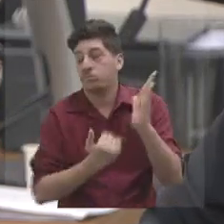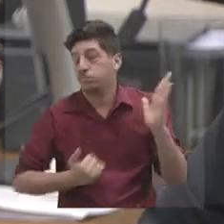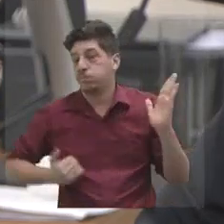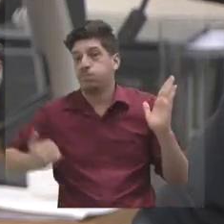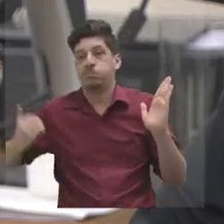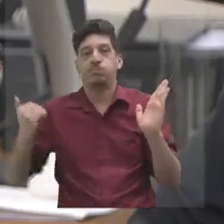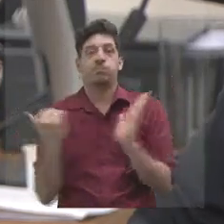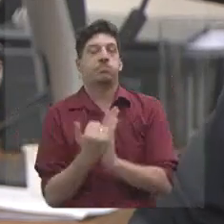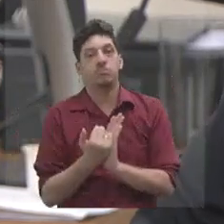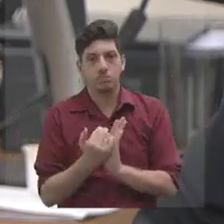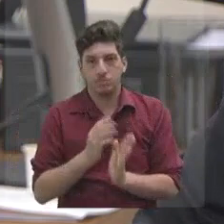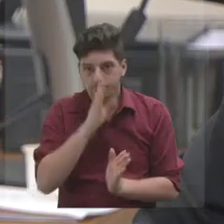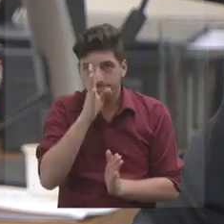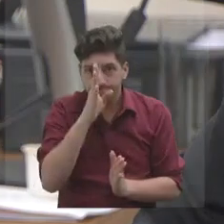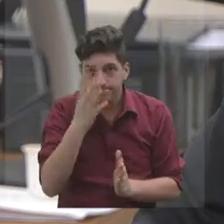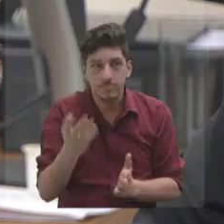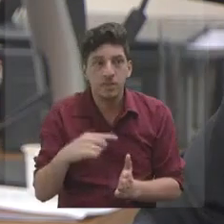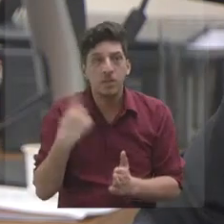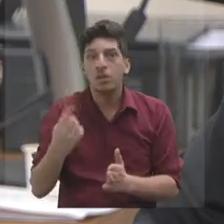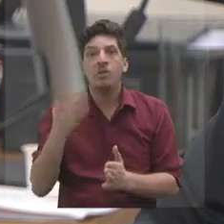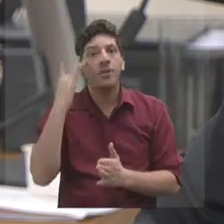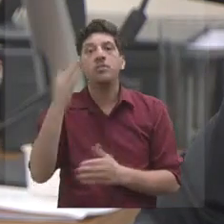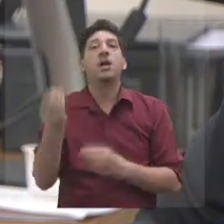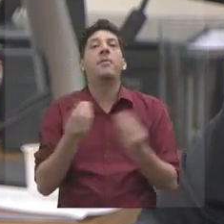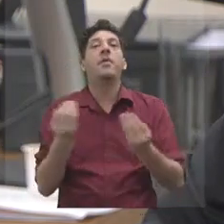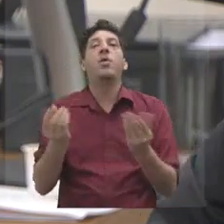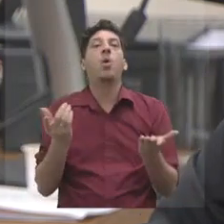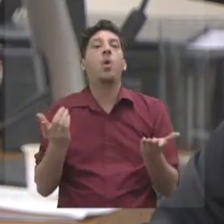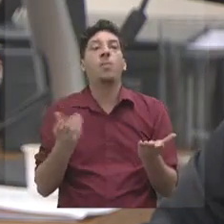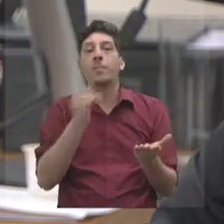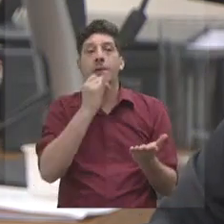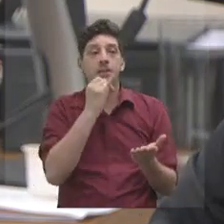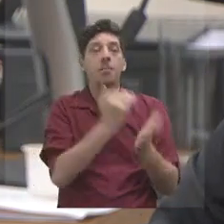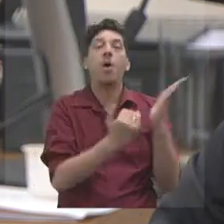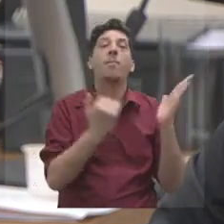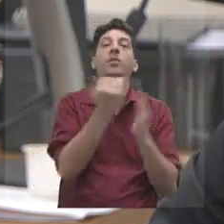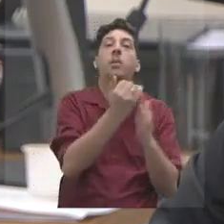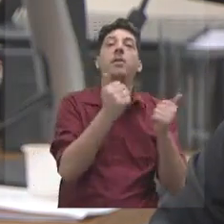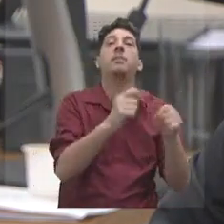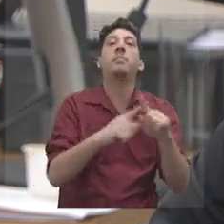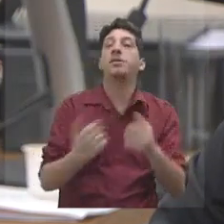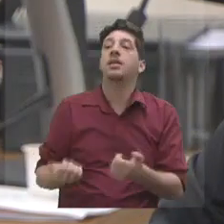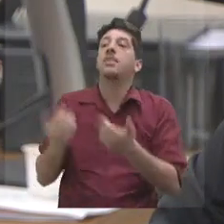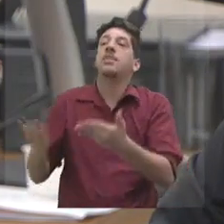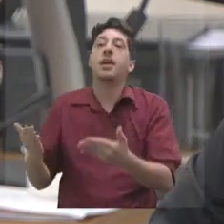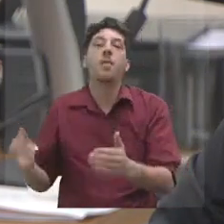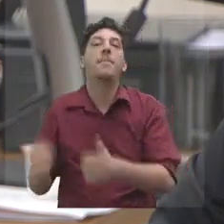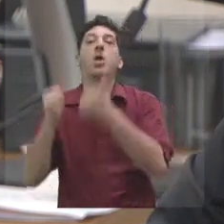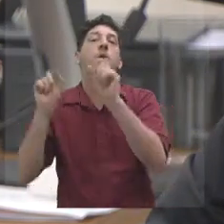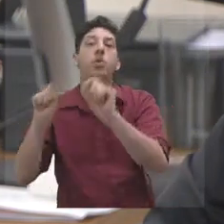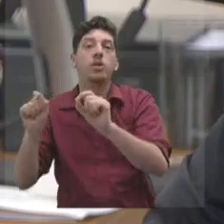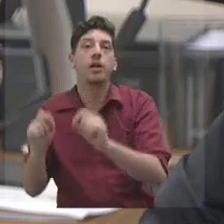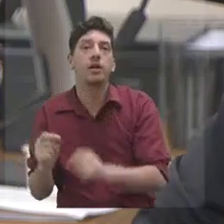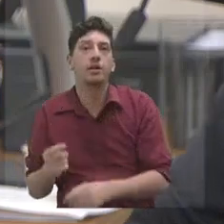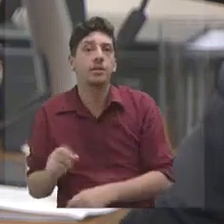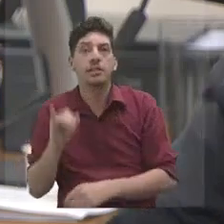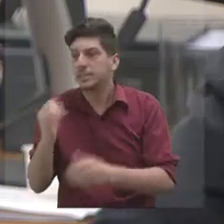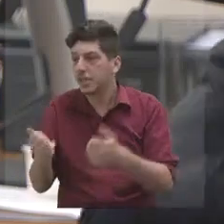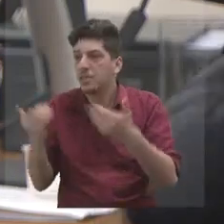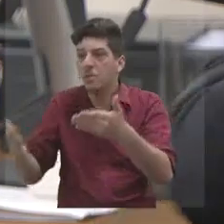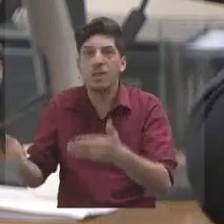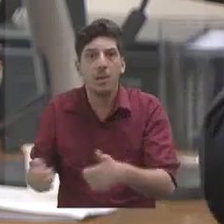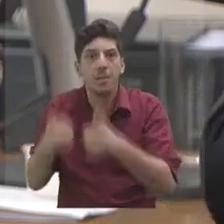E a gente não vê aqui qual foi a contrapartida real da empresa e quais são os custos reais desse sistema que